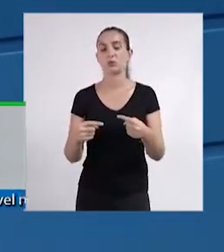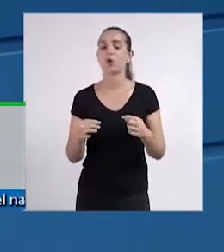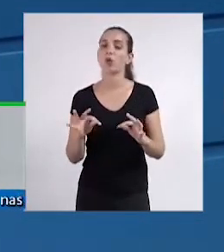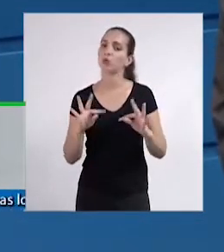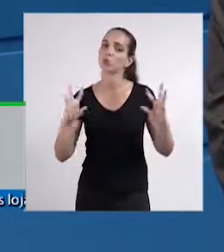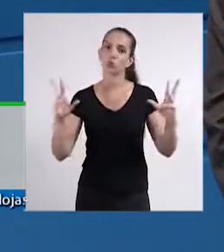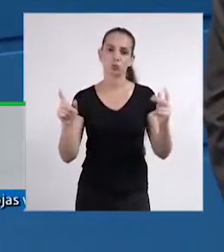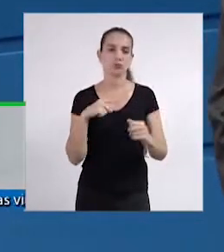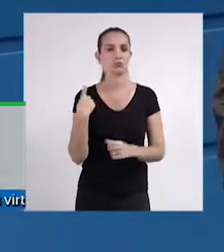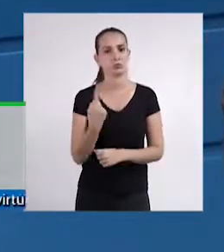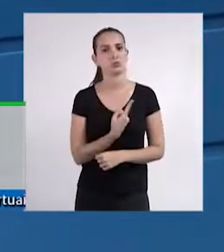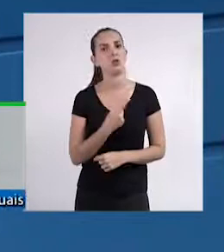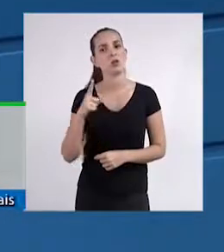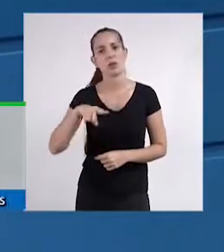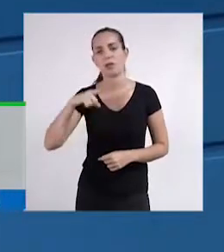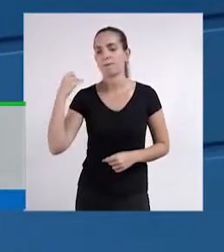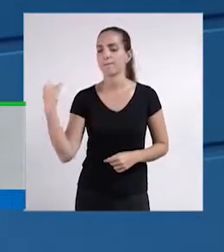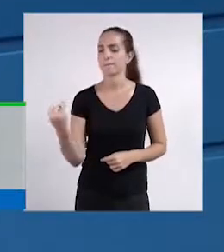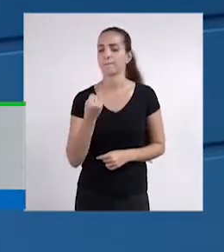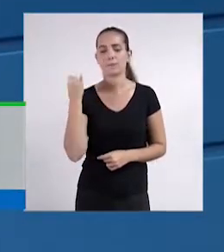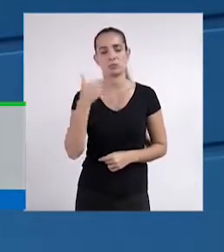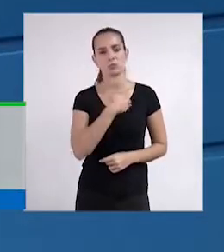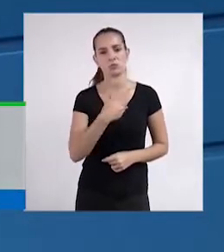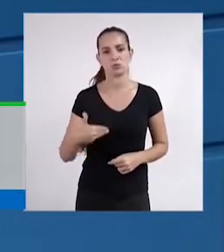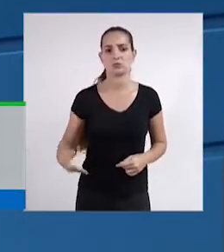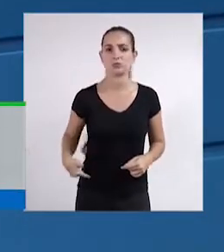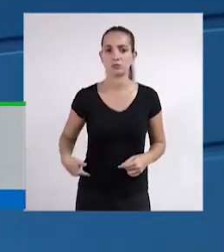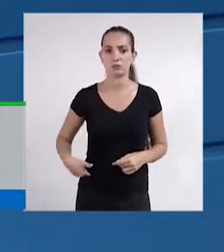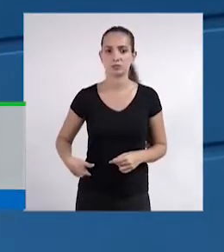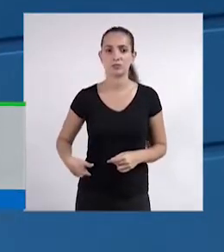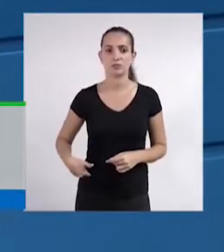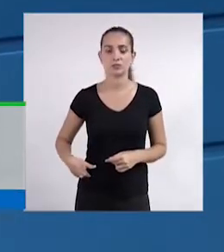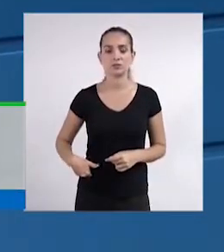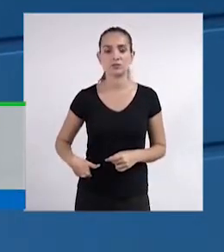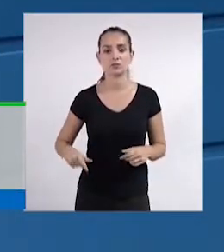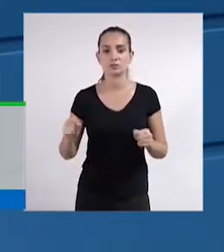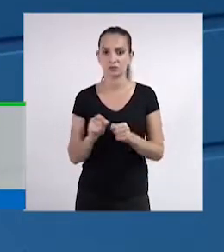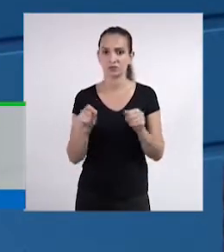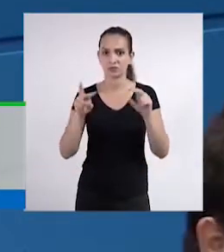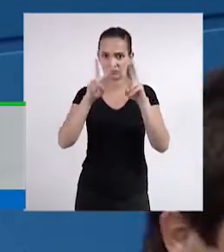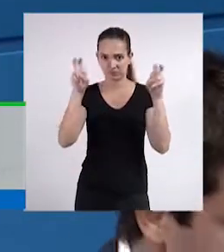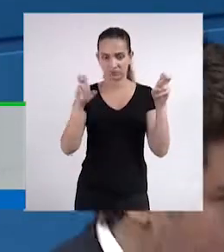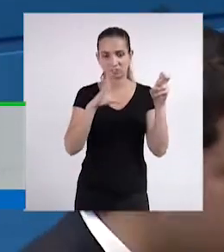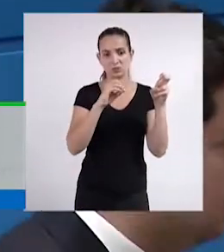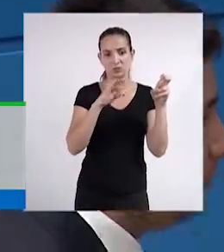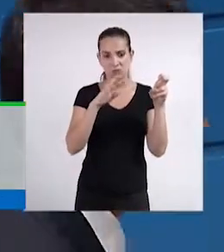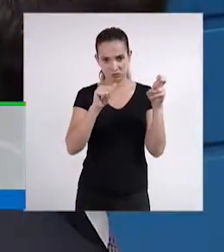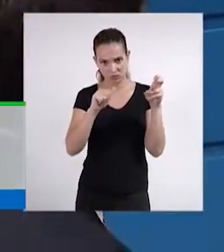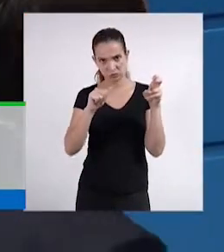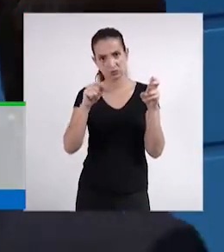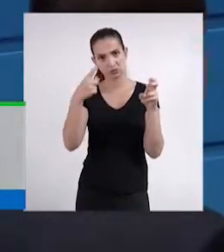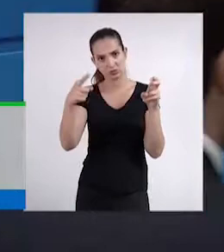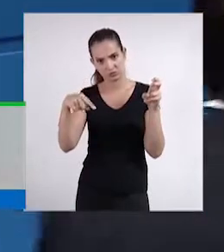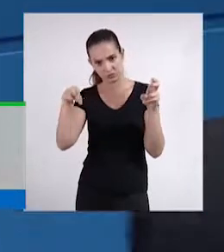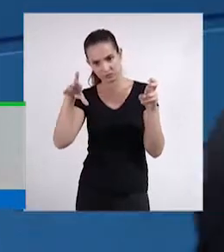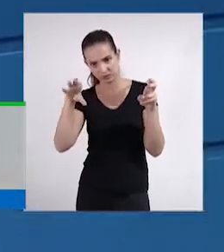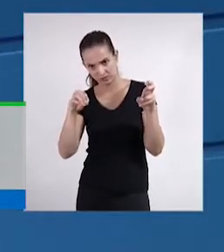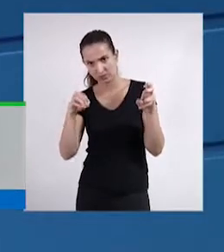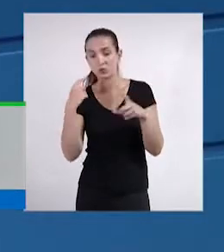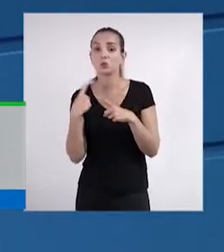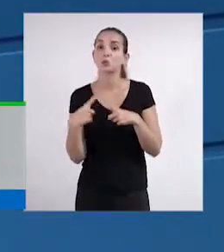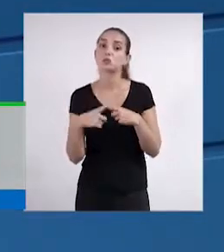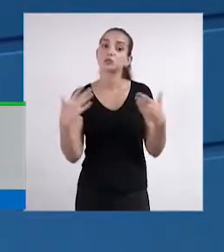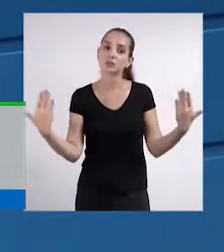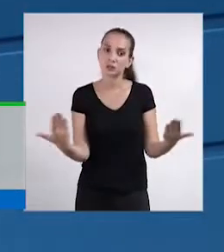todos. Foi fundamental o governo do Estado fazer a cota zero para que a gente possa